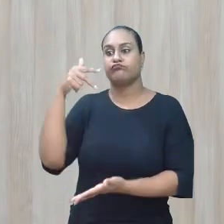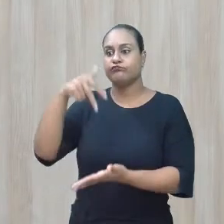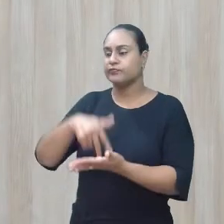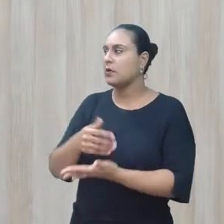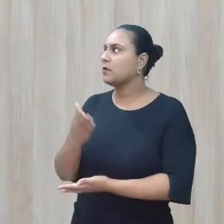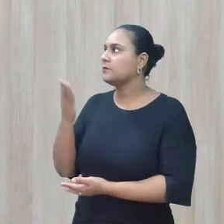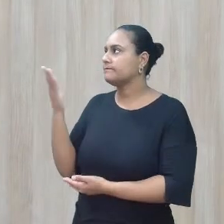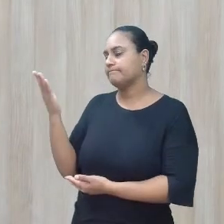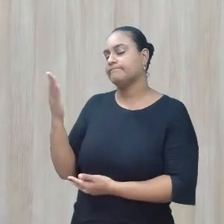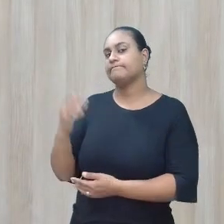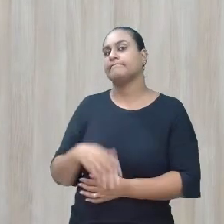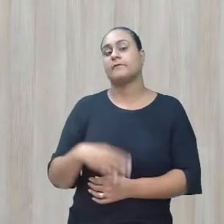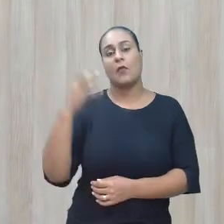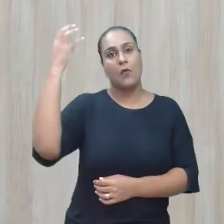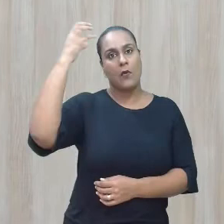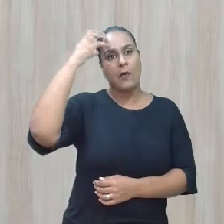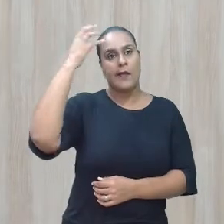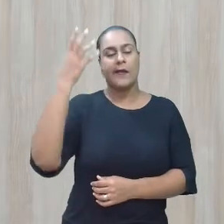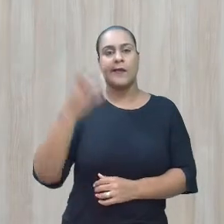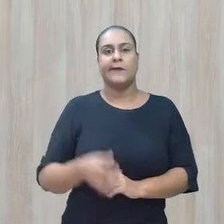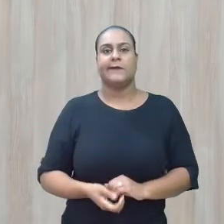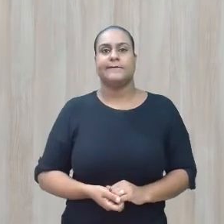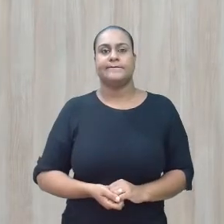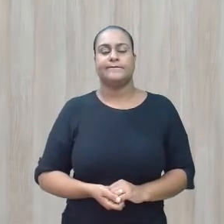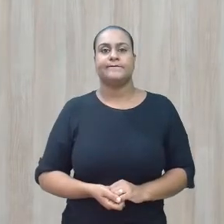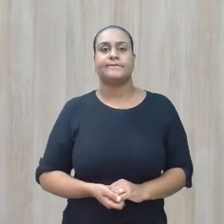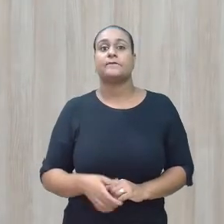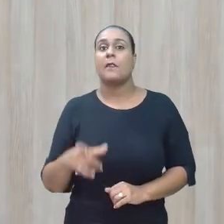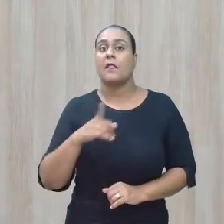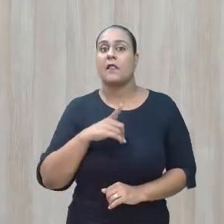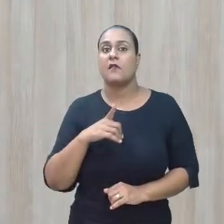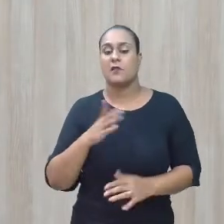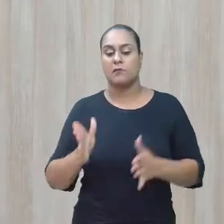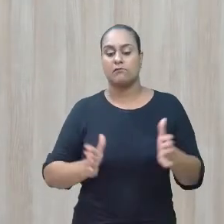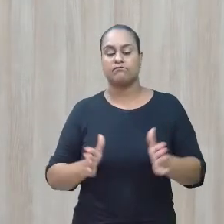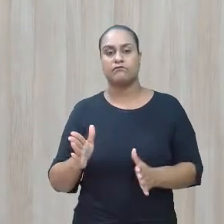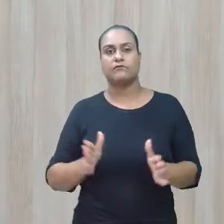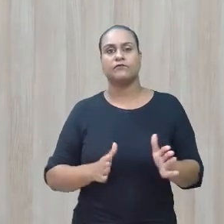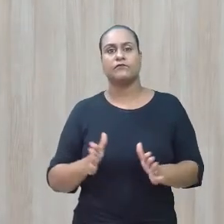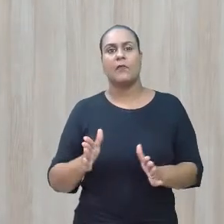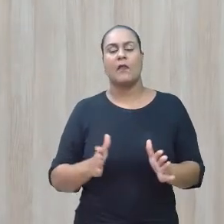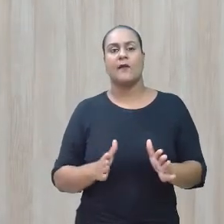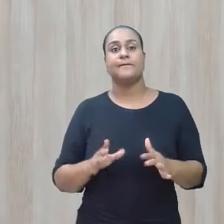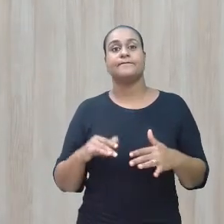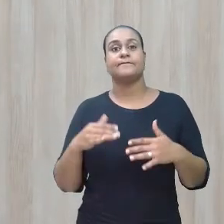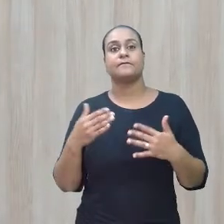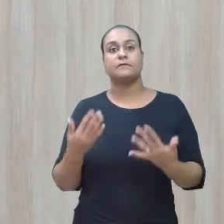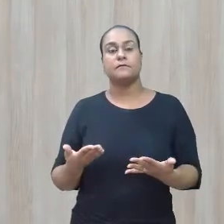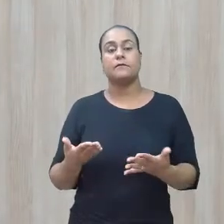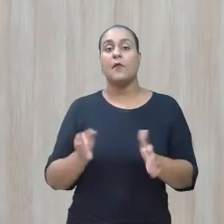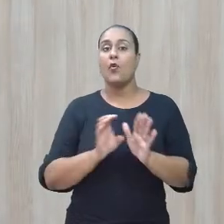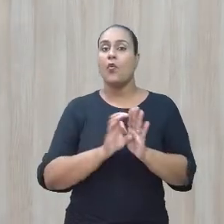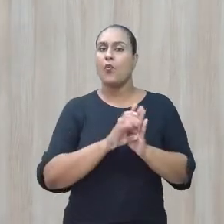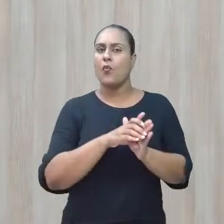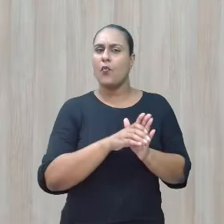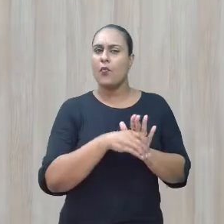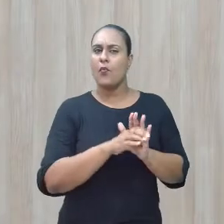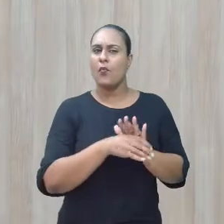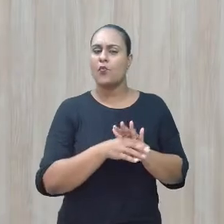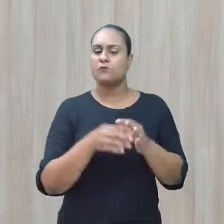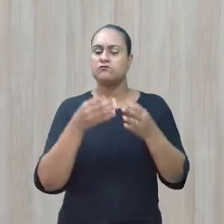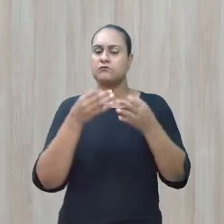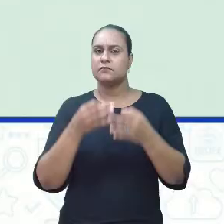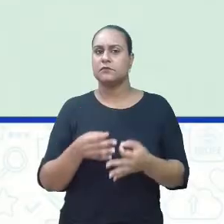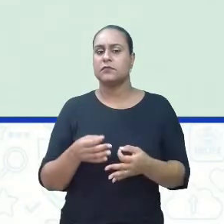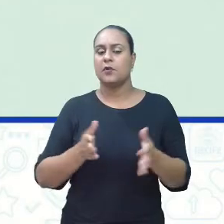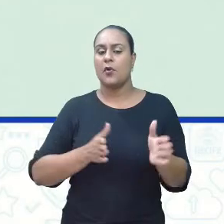pouquinho. Então, a gente vai ter esse intervalo aí. Então, para conceituar direitinho, nós temos aí o seguinte,